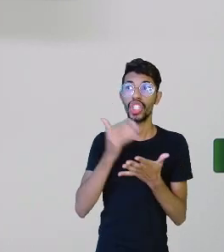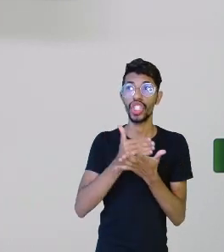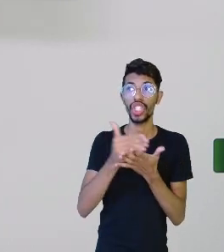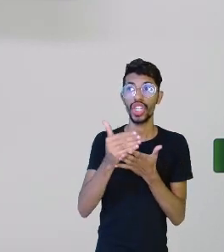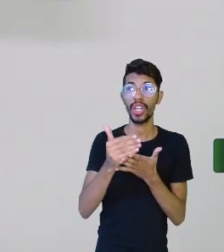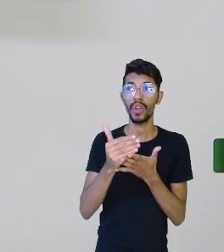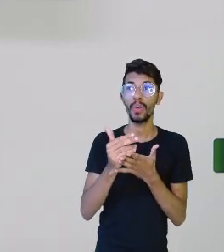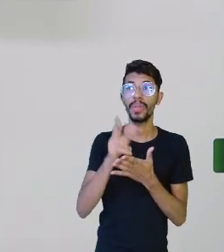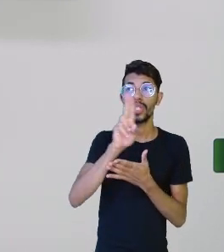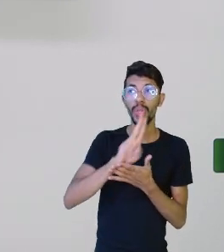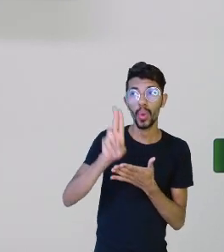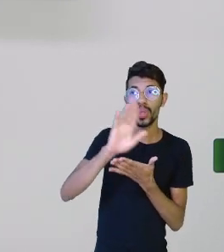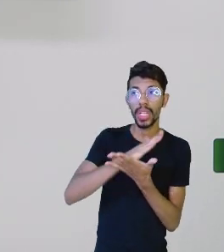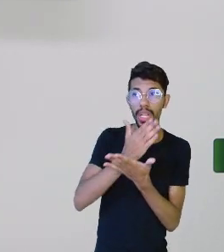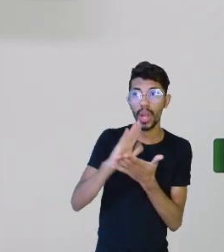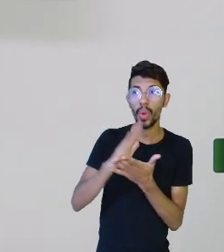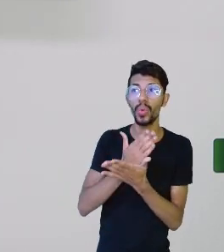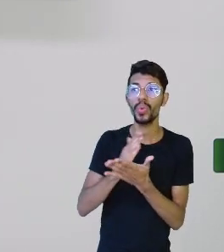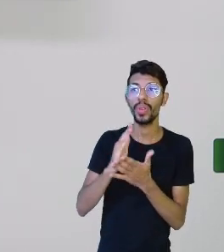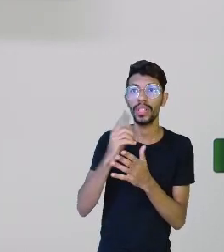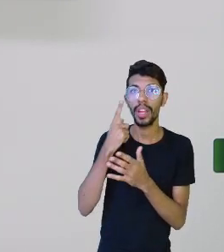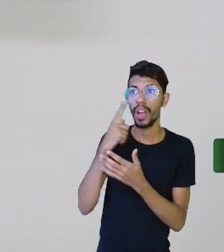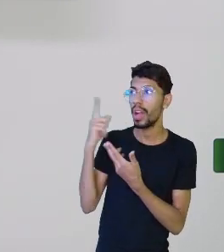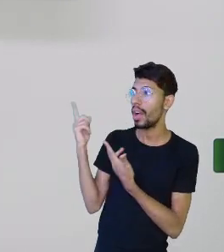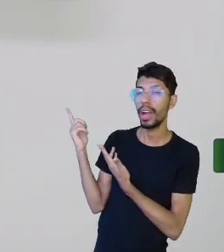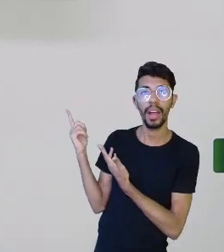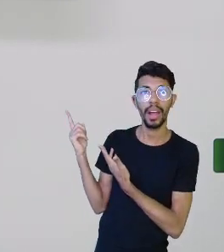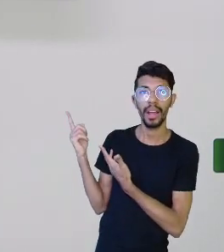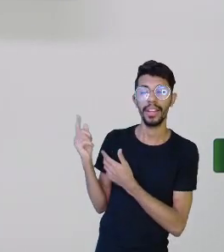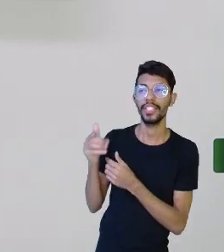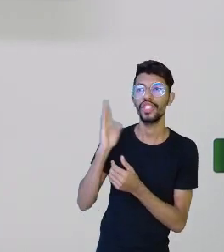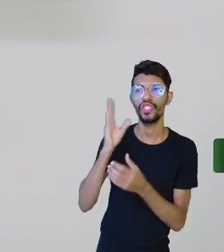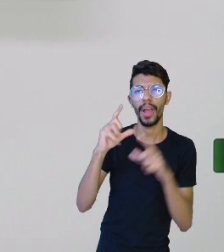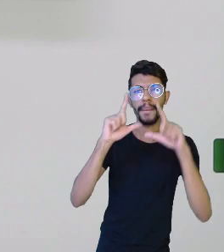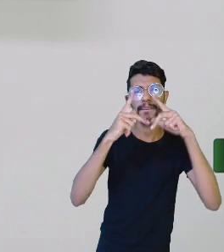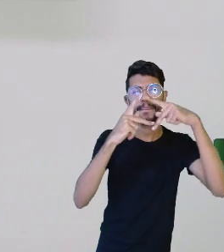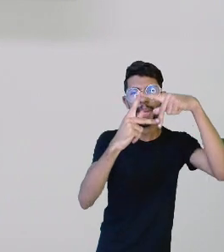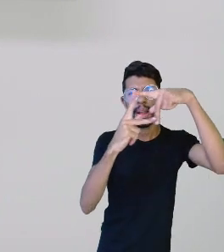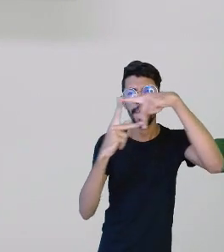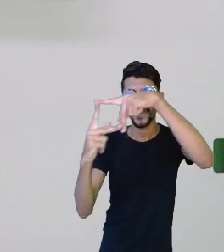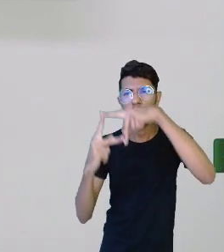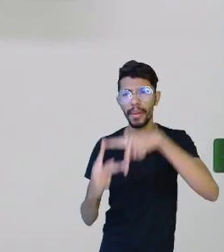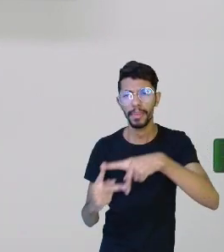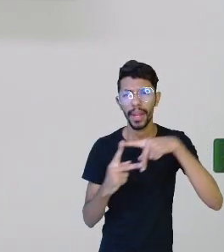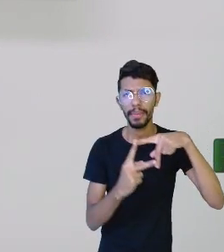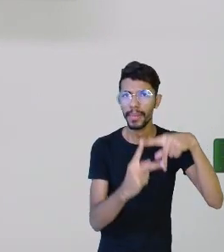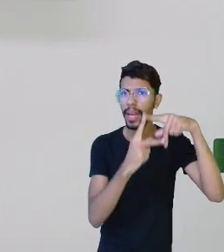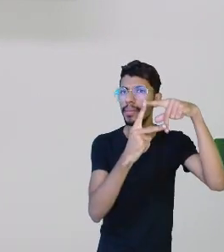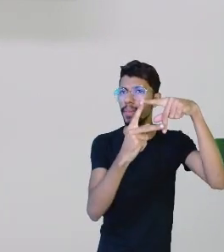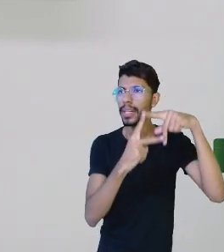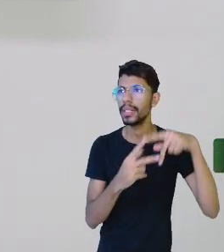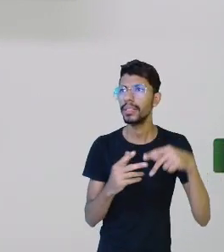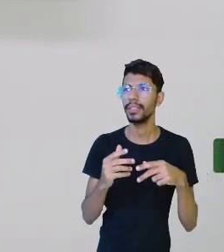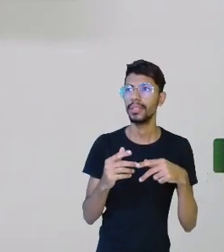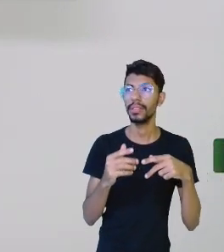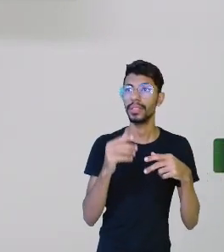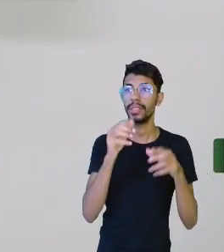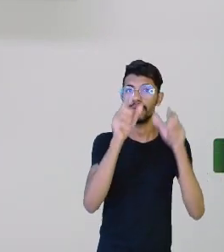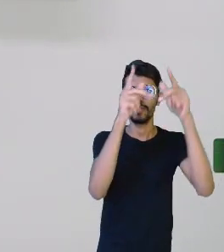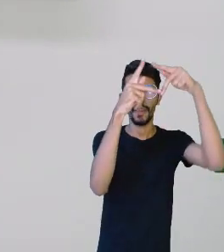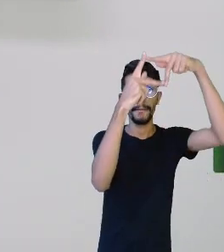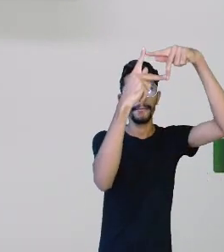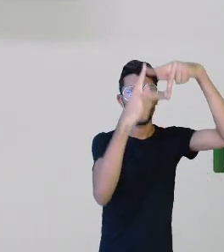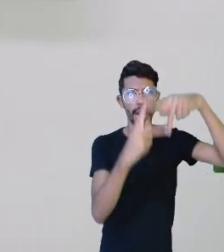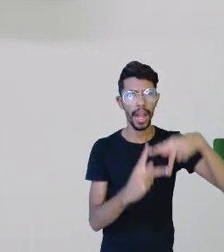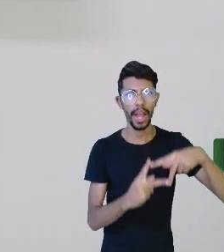iniciou colocando aí. Olha bem, ele já colocou algumas cerâmicas em linha e